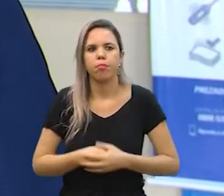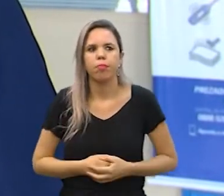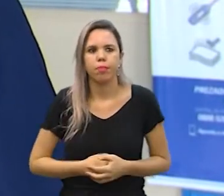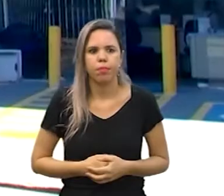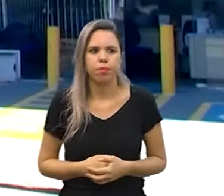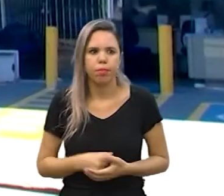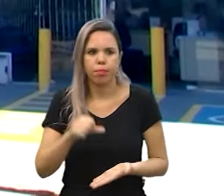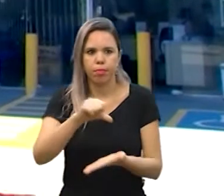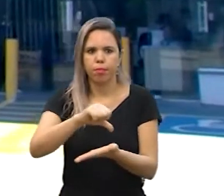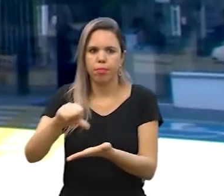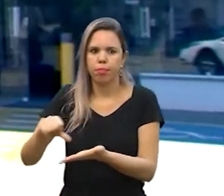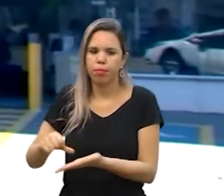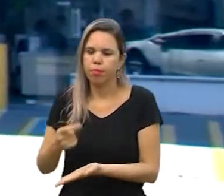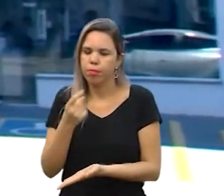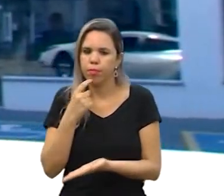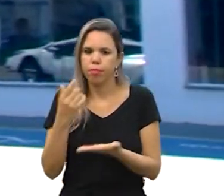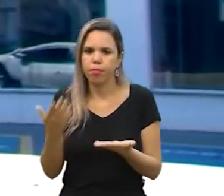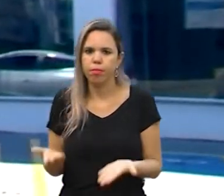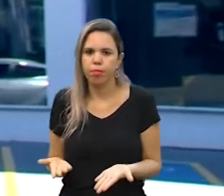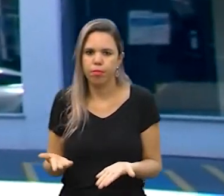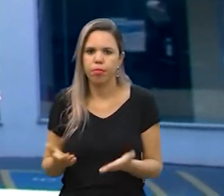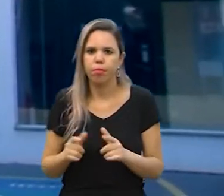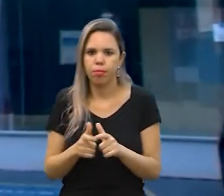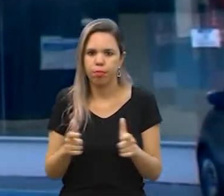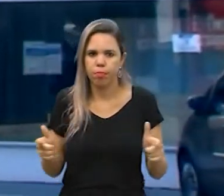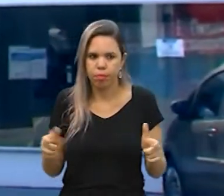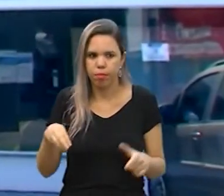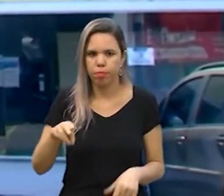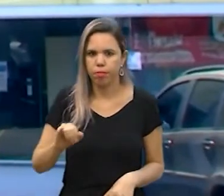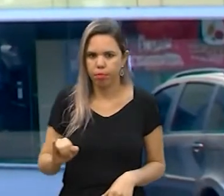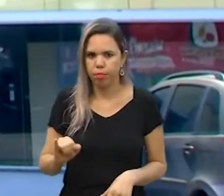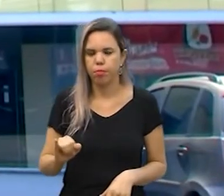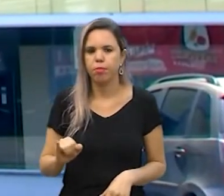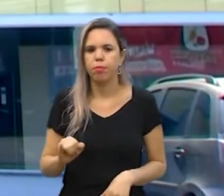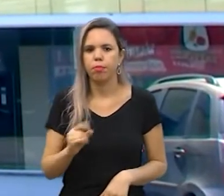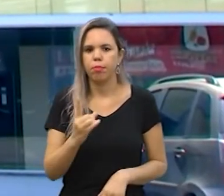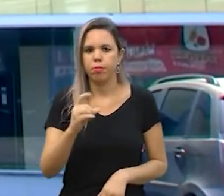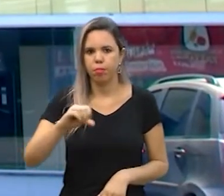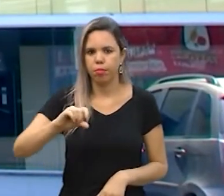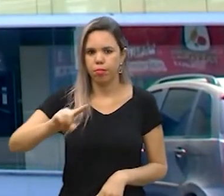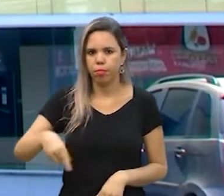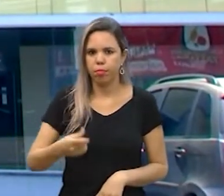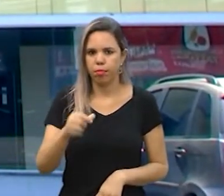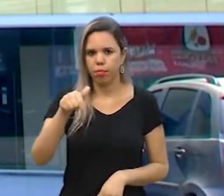do mercado. Na região metropolitana de Campinas, o crescimento de MEIs foi de